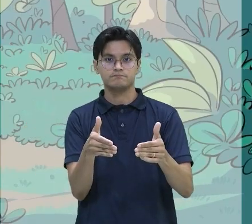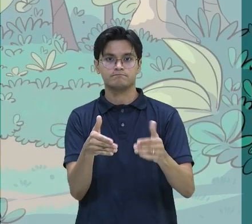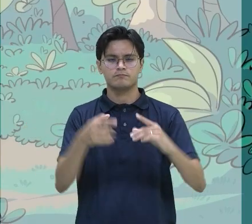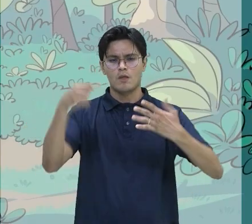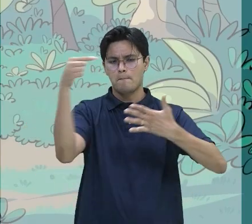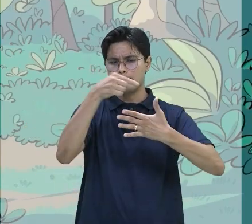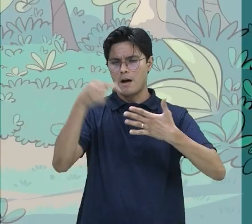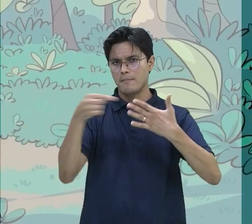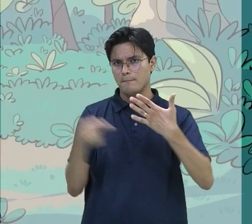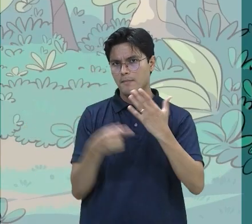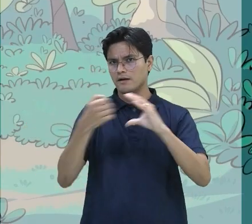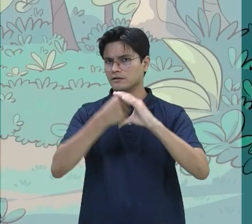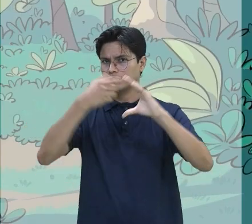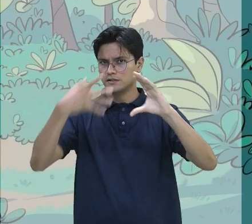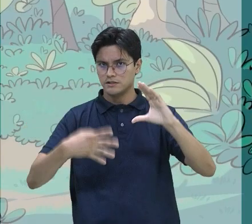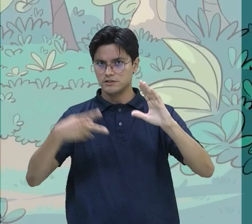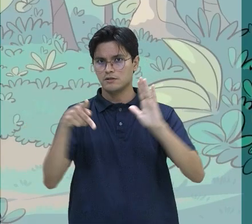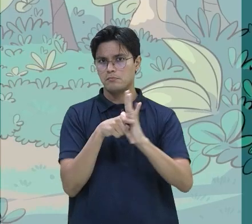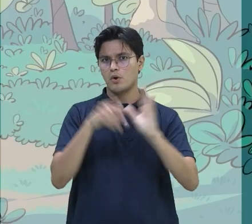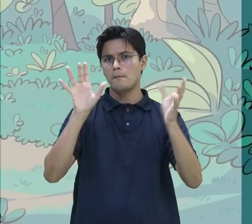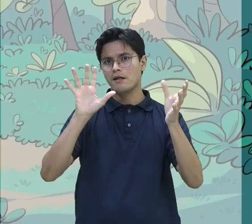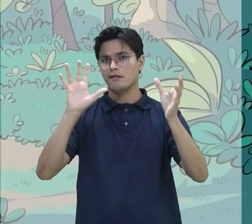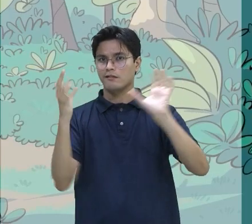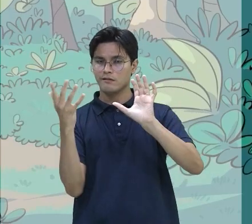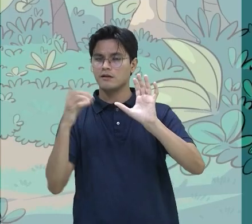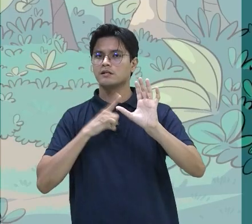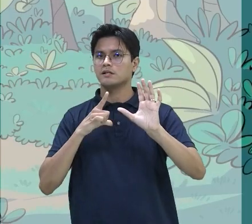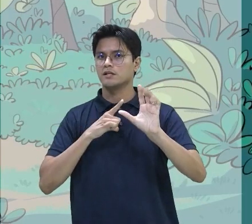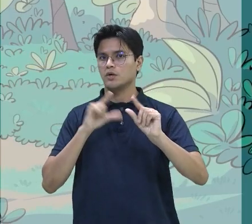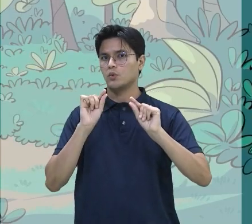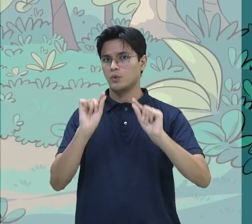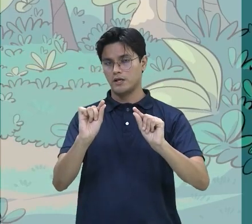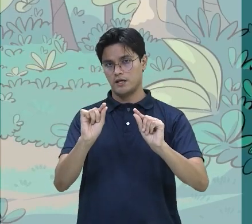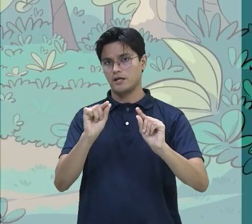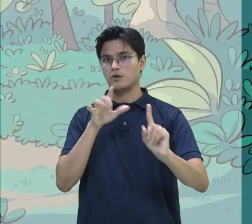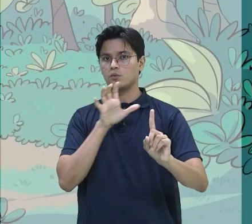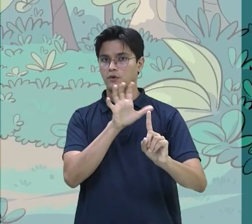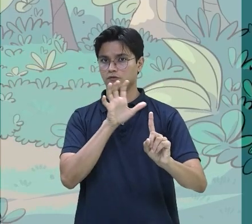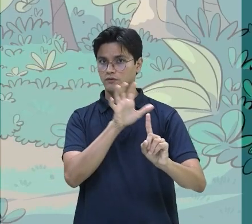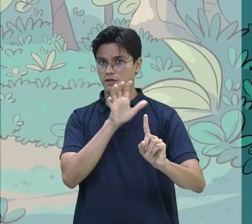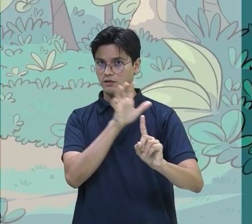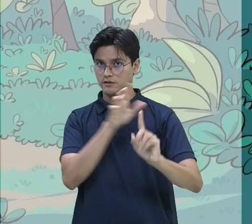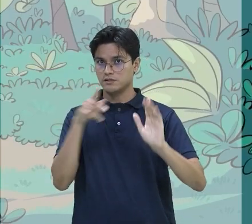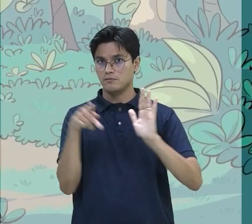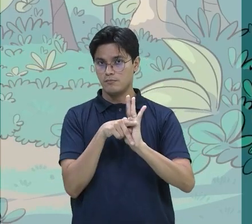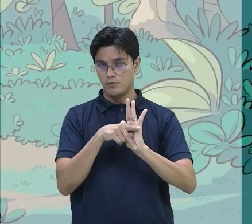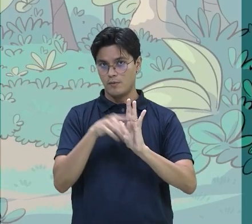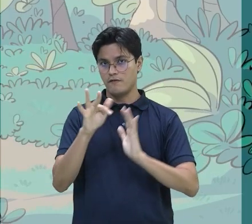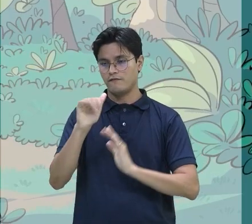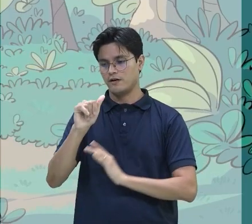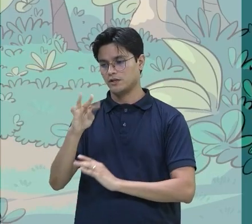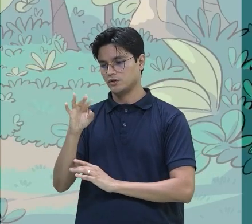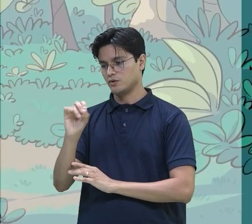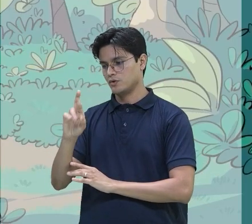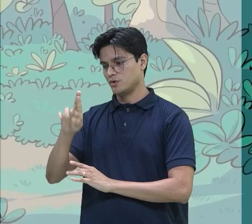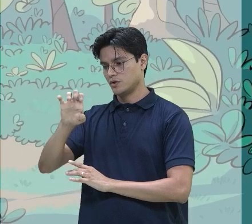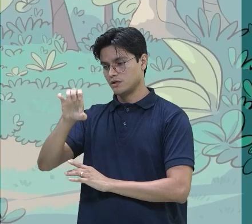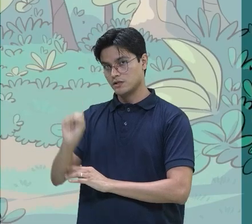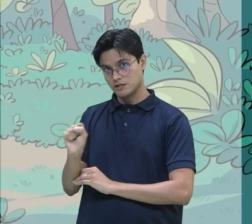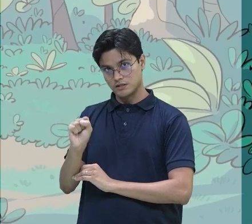elementos climáticos recebem influência dos chamados fatores do clima, que são